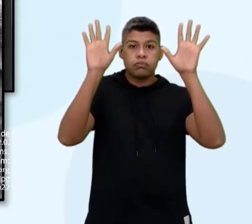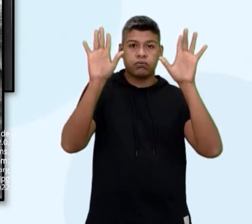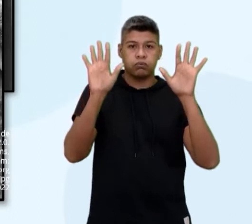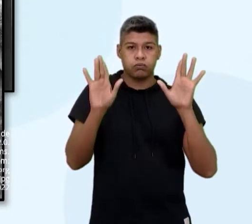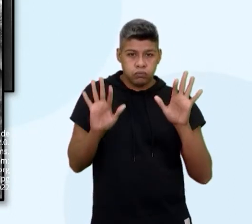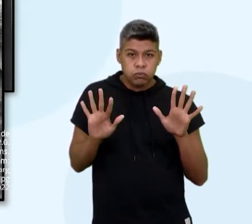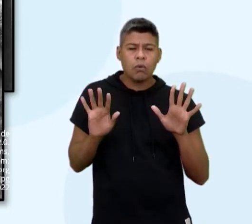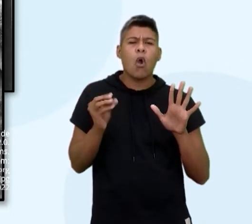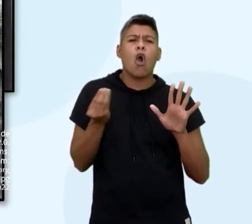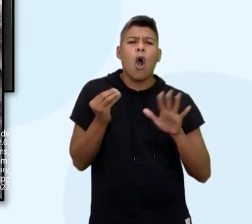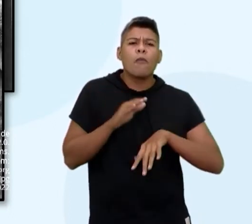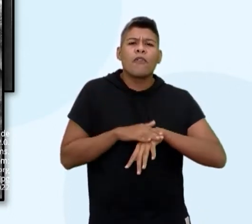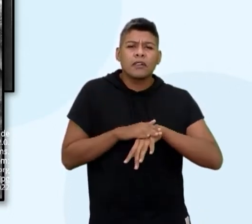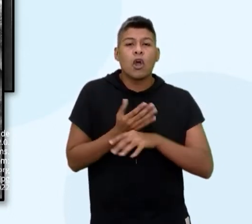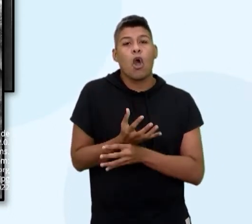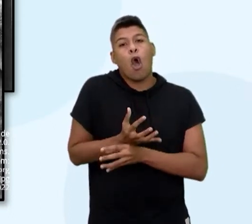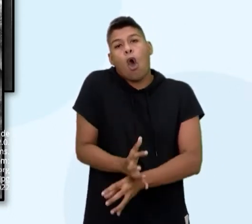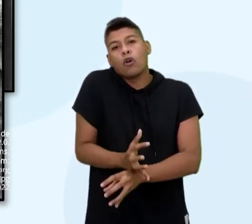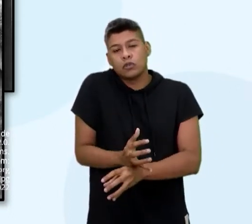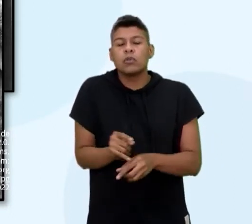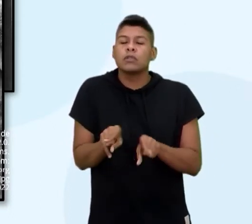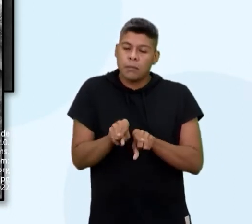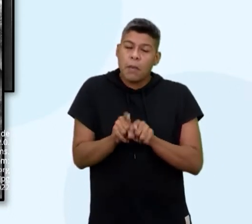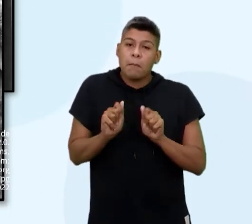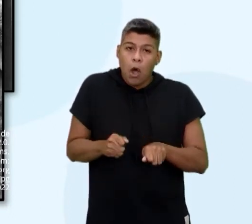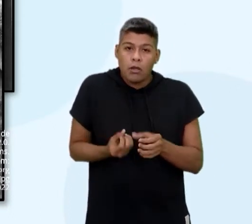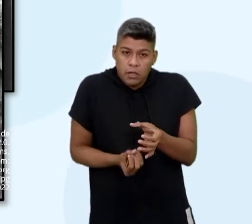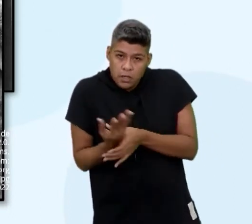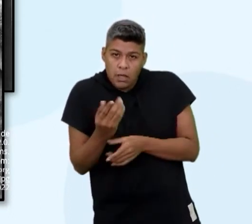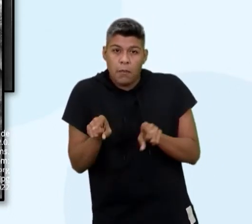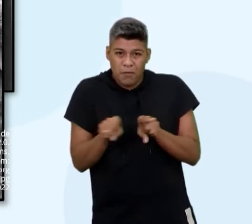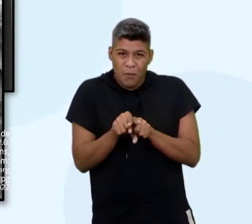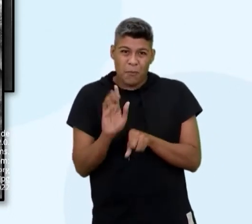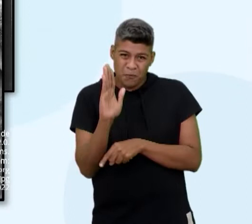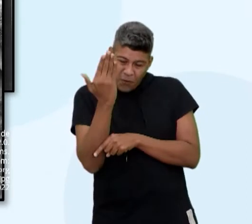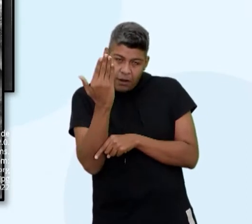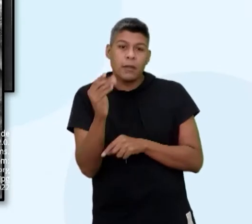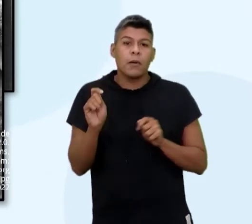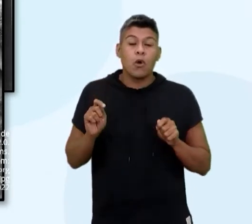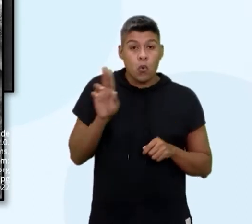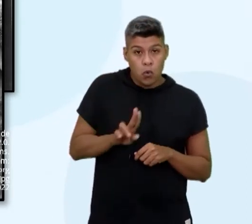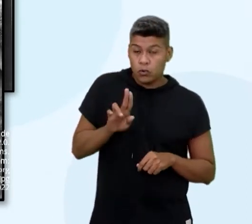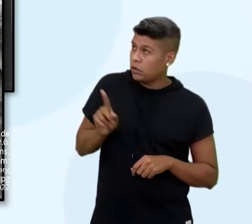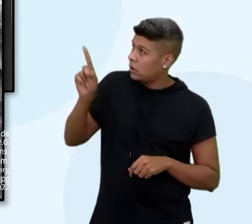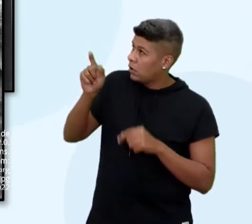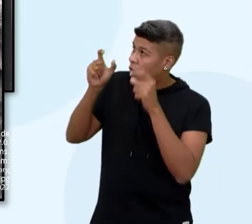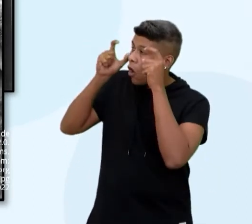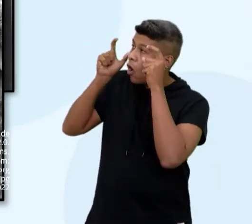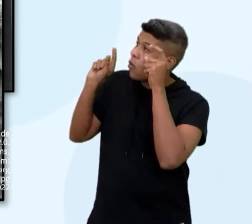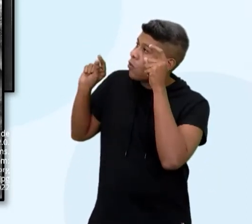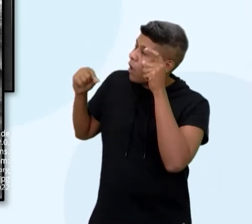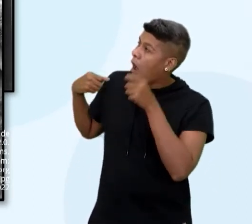de ossos, mas eles também podem ser feitos de madeira, tá? E os inuites usam esse tipo de óculos